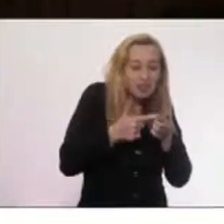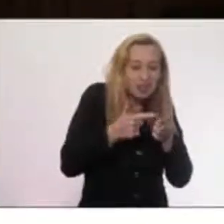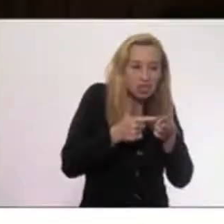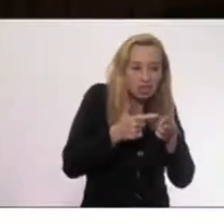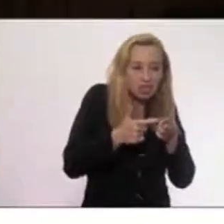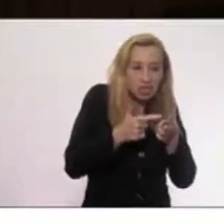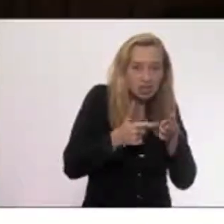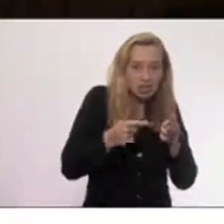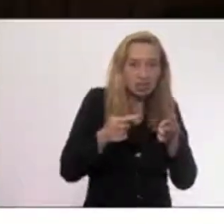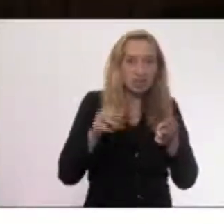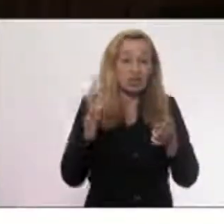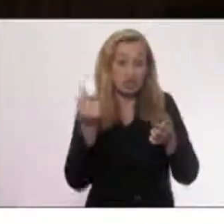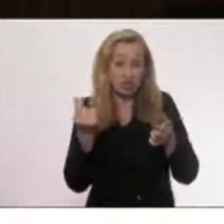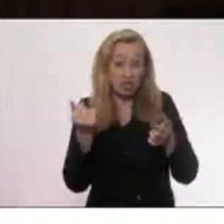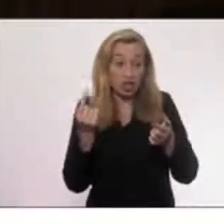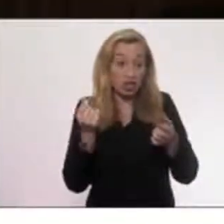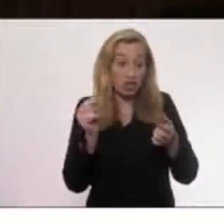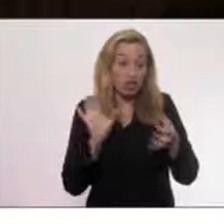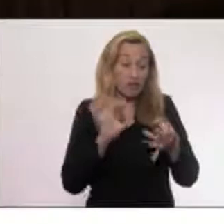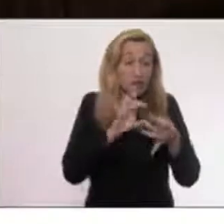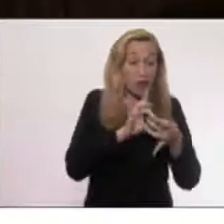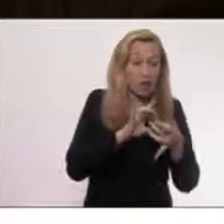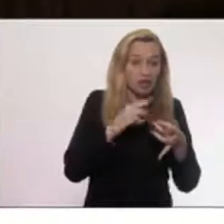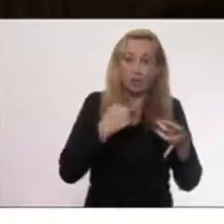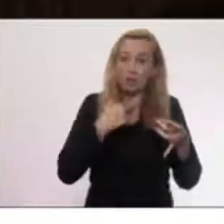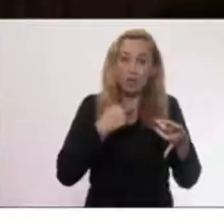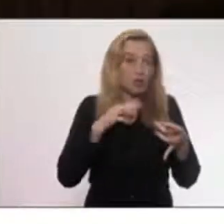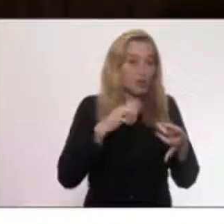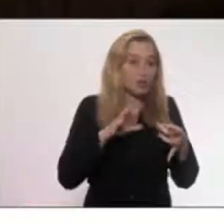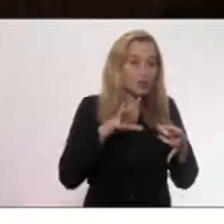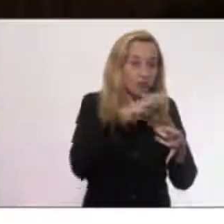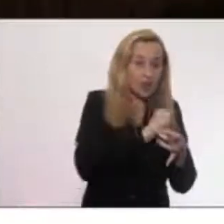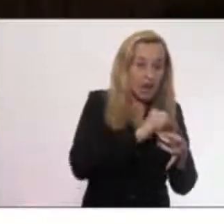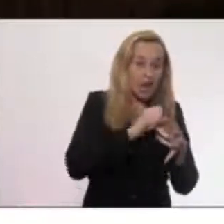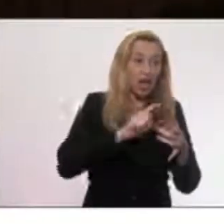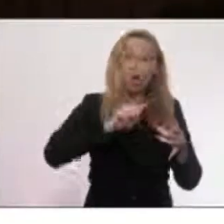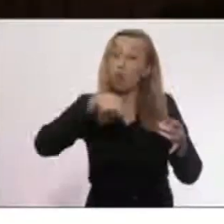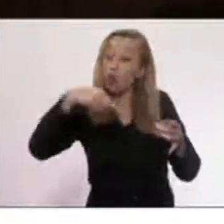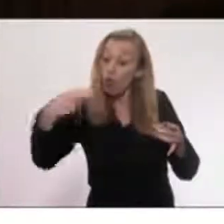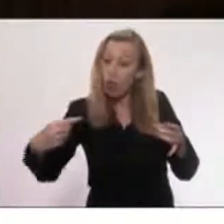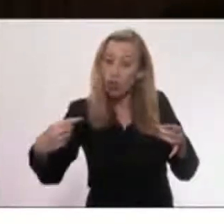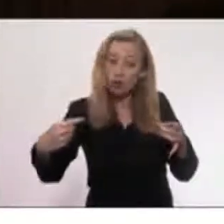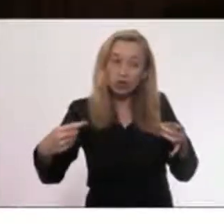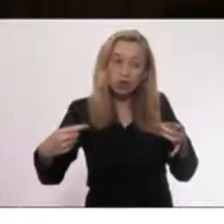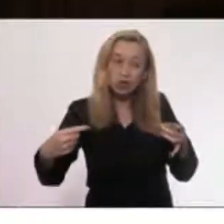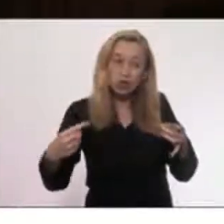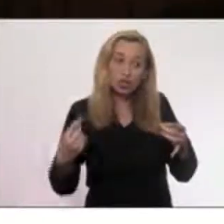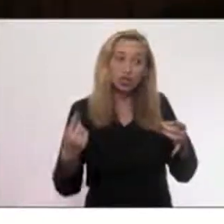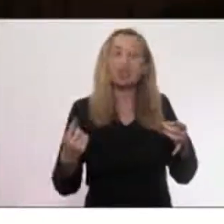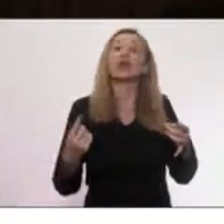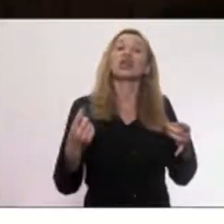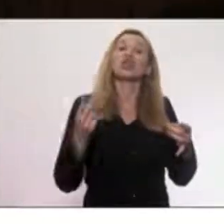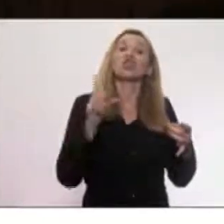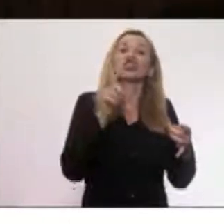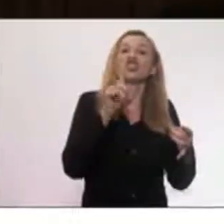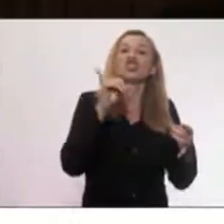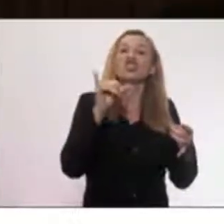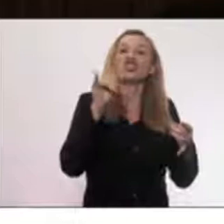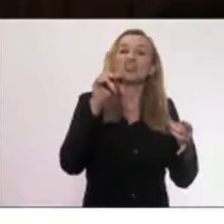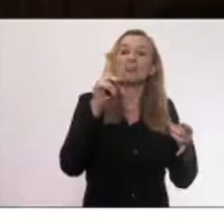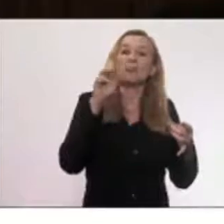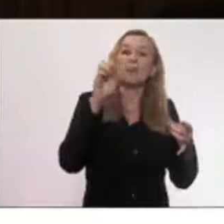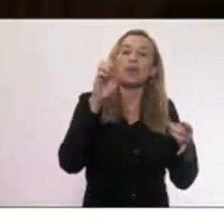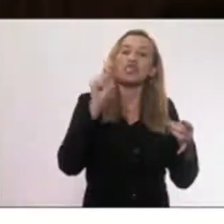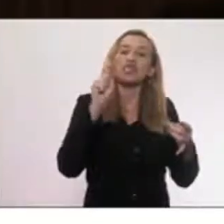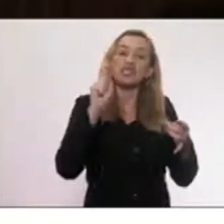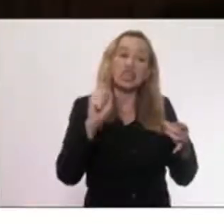orçamento vinculado, que não pode ser afetado. O resto é o que a gente chama de despesas discricionárias, que